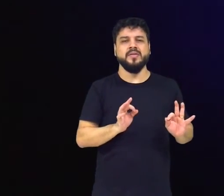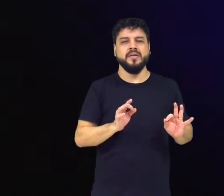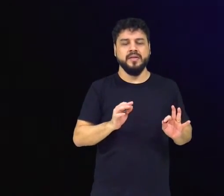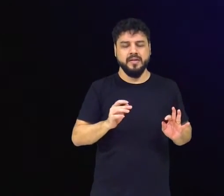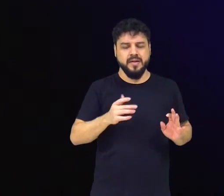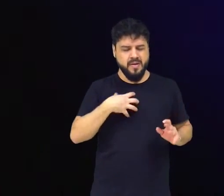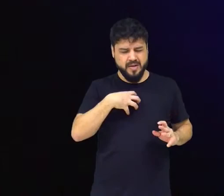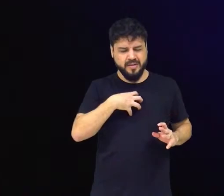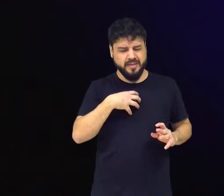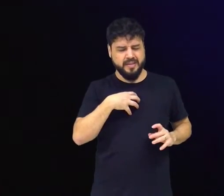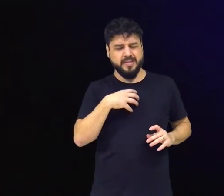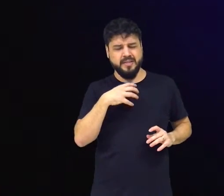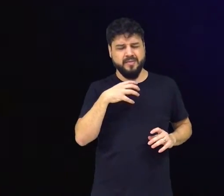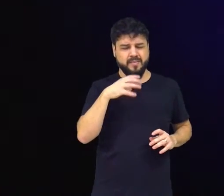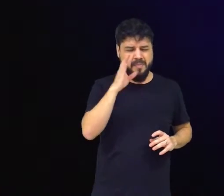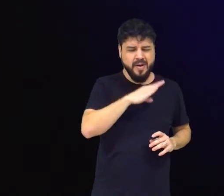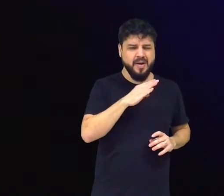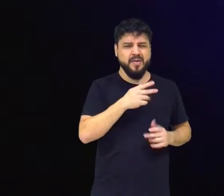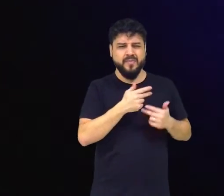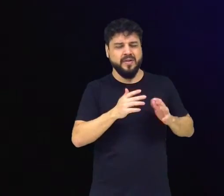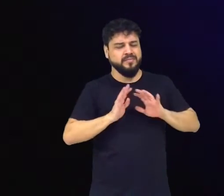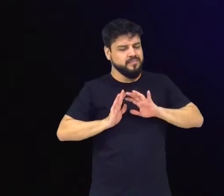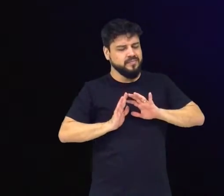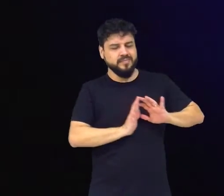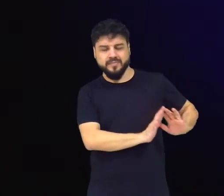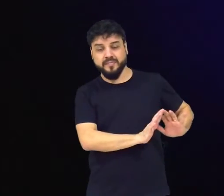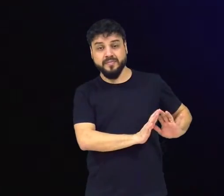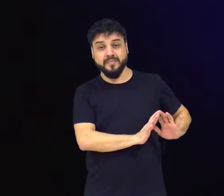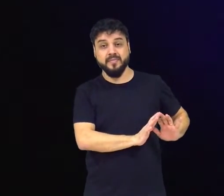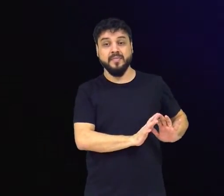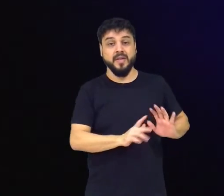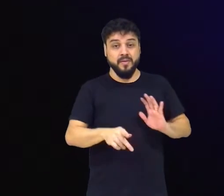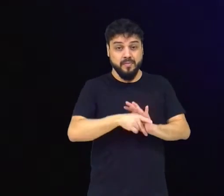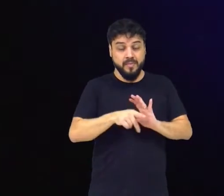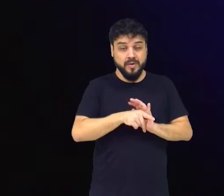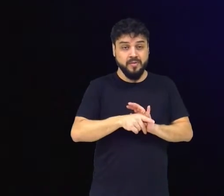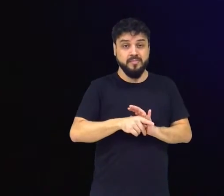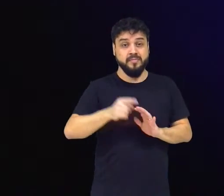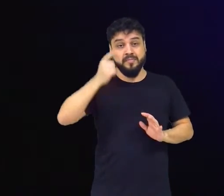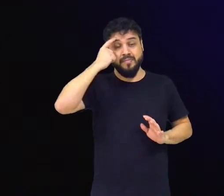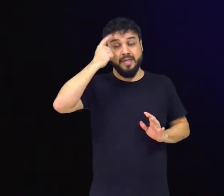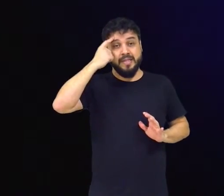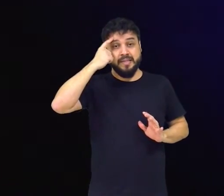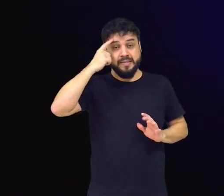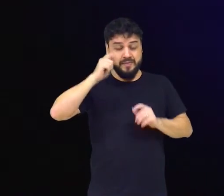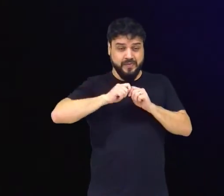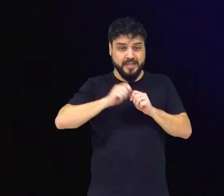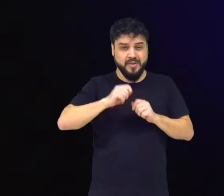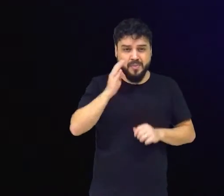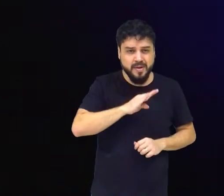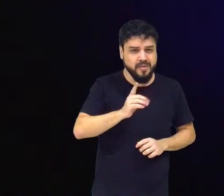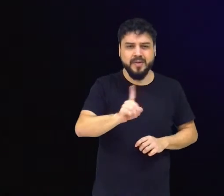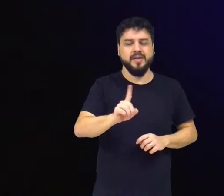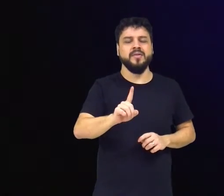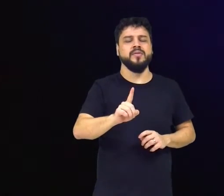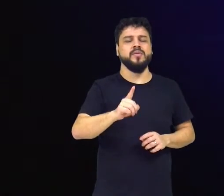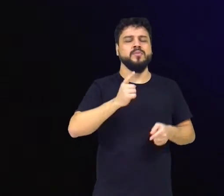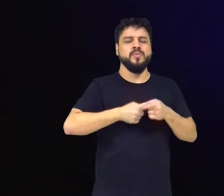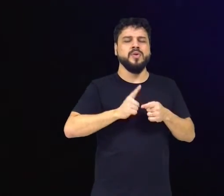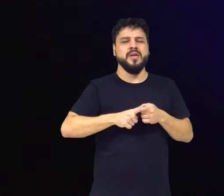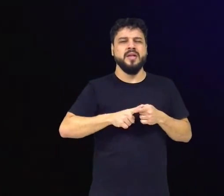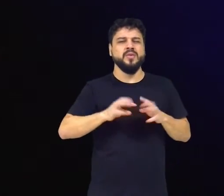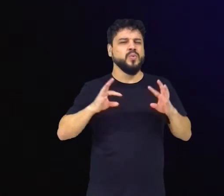ira e abandona o furor. Não te indignes de forma alguma para fazer o mal, porque os malfeitores